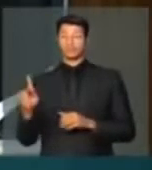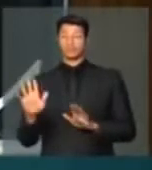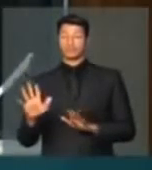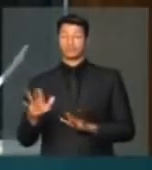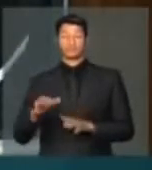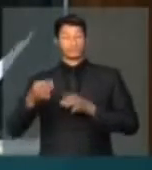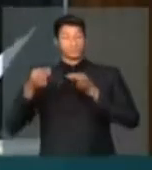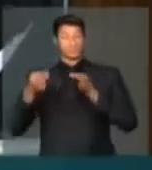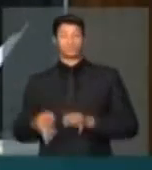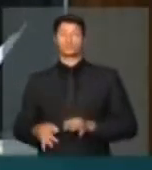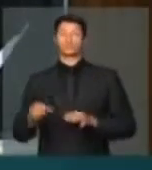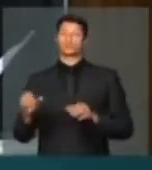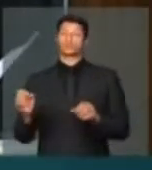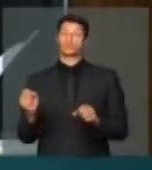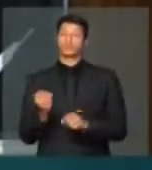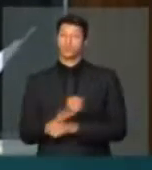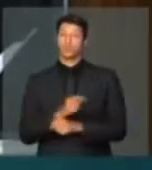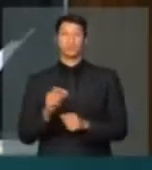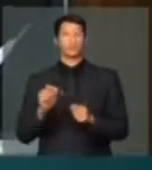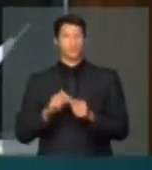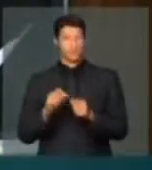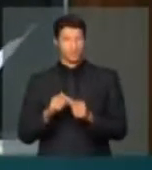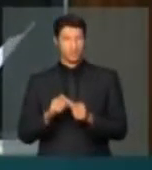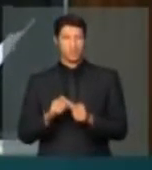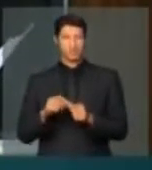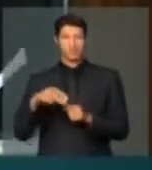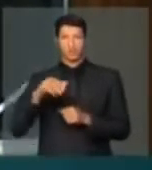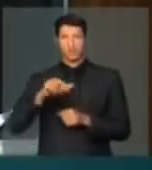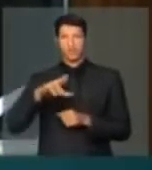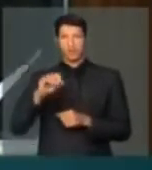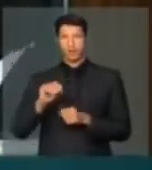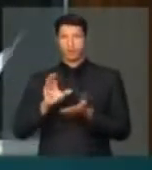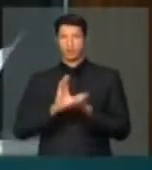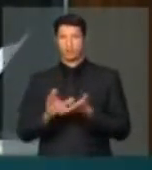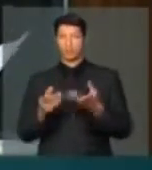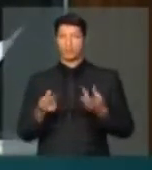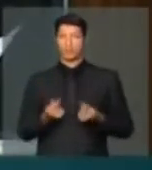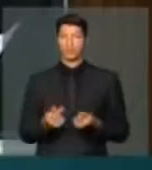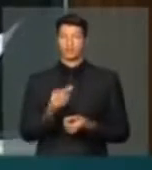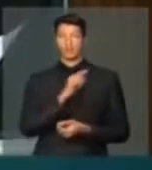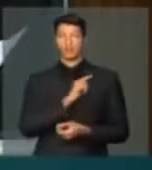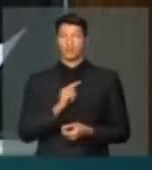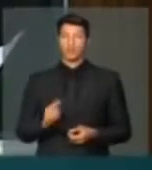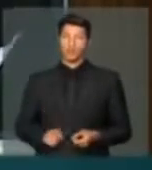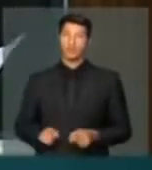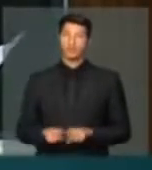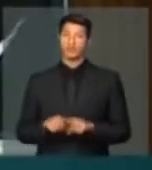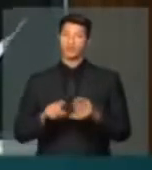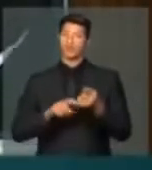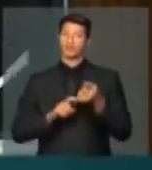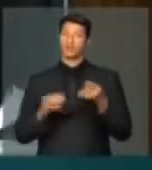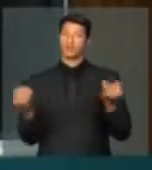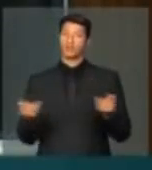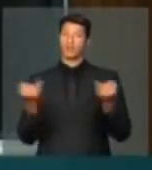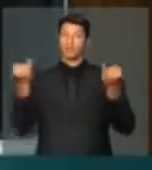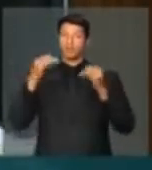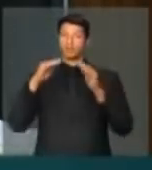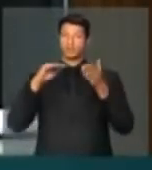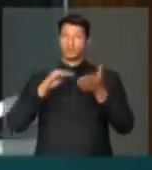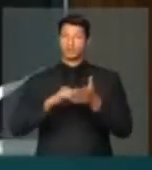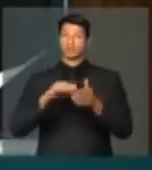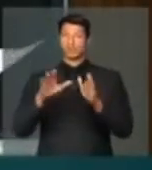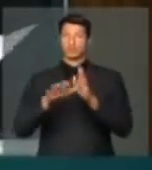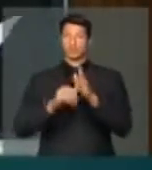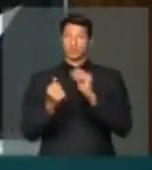ela com certeza constitui um marco histórico das finanças governamentais e aclamada como importante barreira